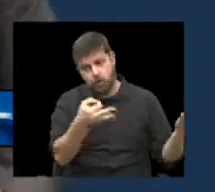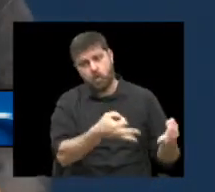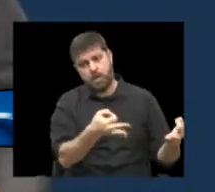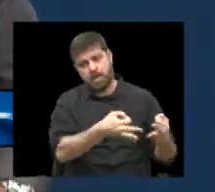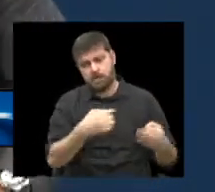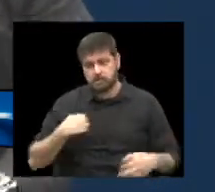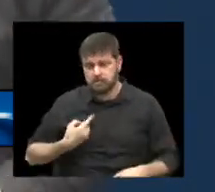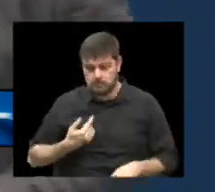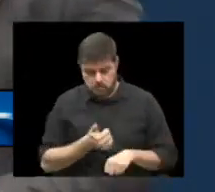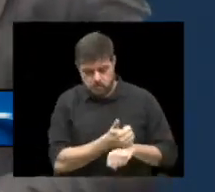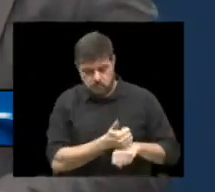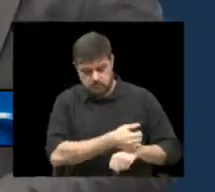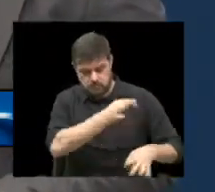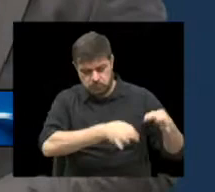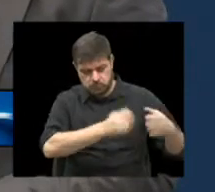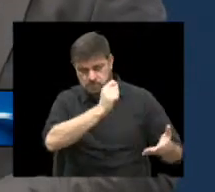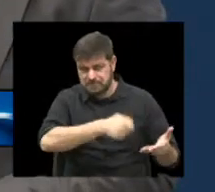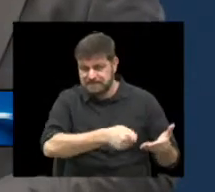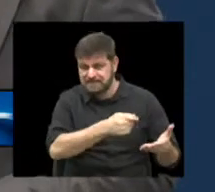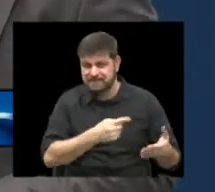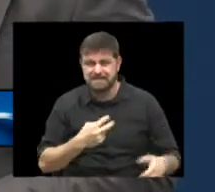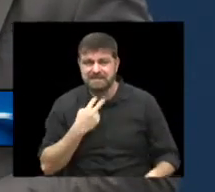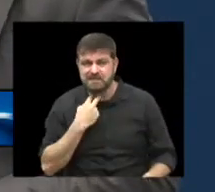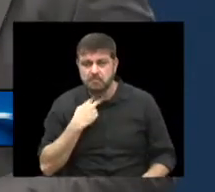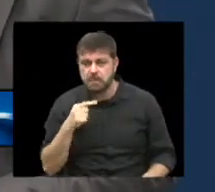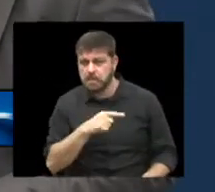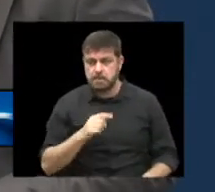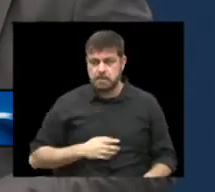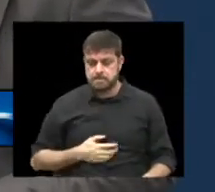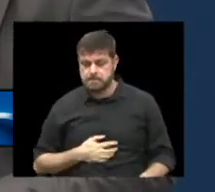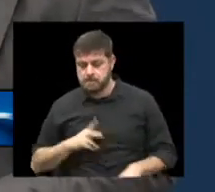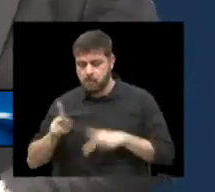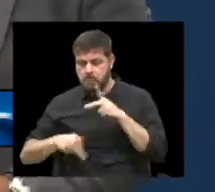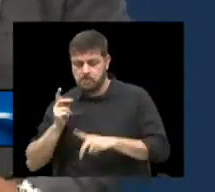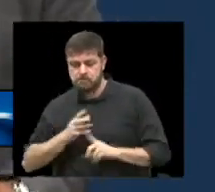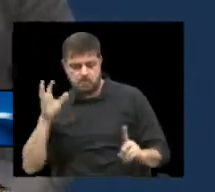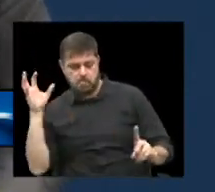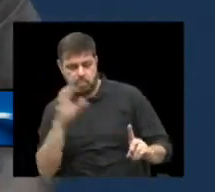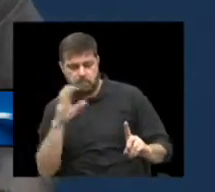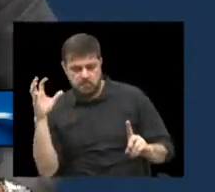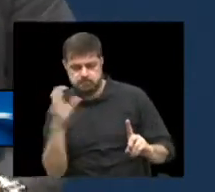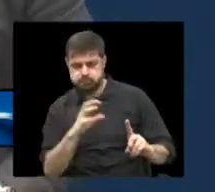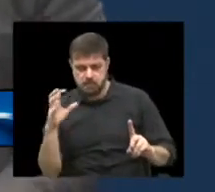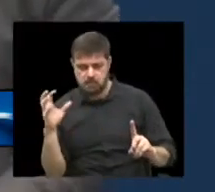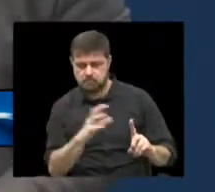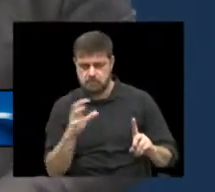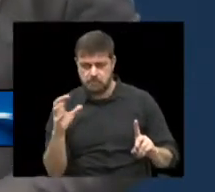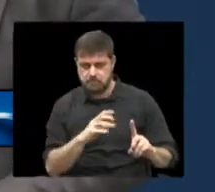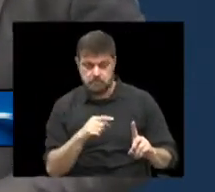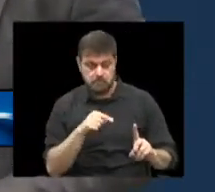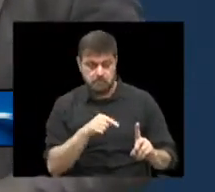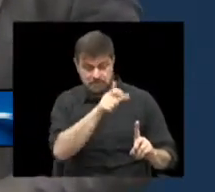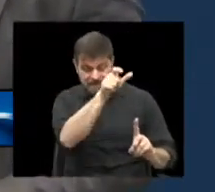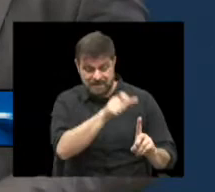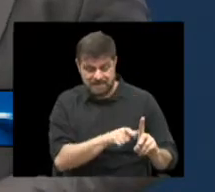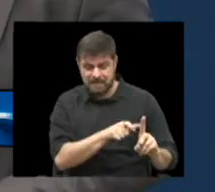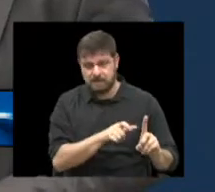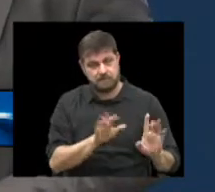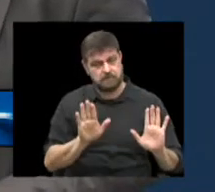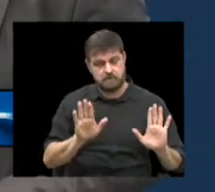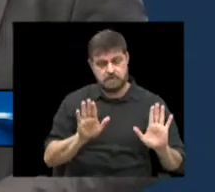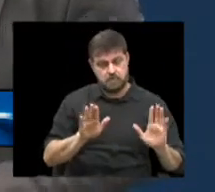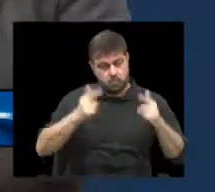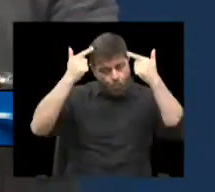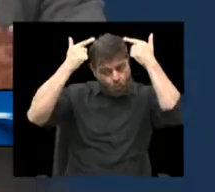o juiz não pode ser movido por impulso da opinião pública, porque, às vezes, ele vai ter que ir contra a